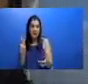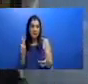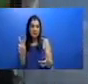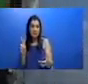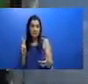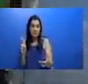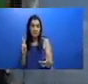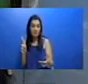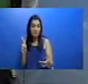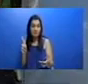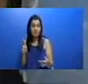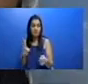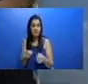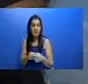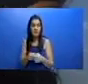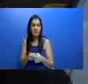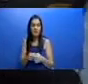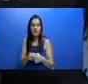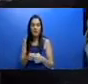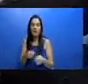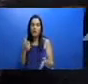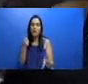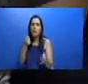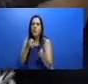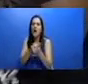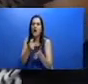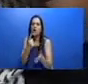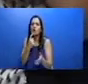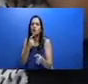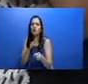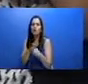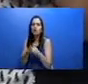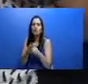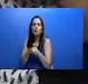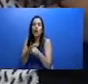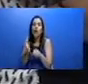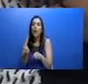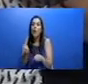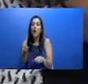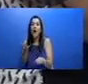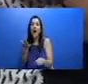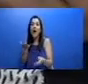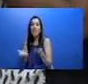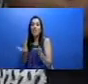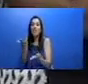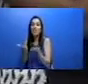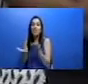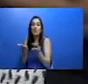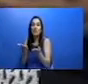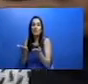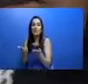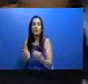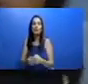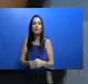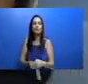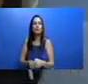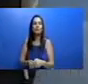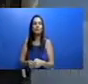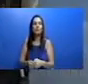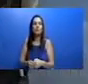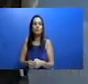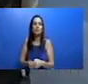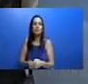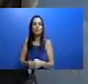Quantos pacotes ela comprou ao comprar esses tomates, quantos quilogramas ela levou? Ah, professora,